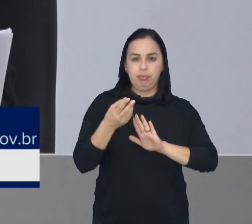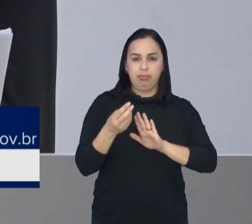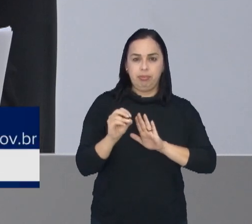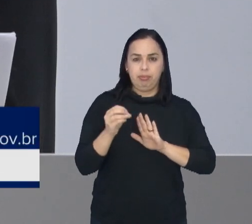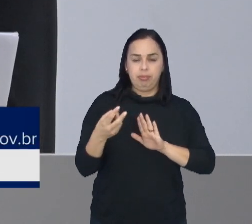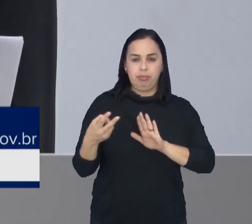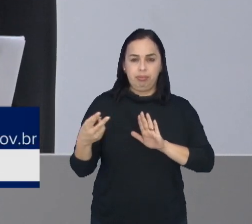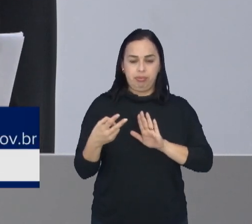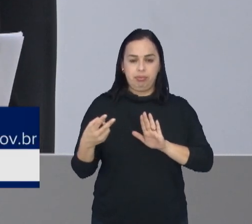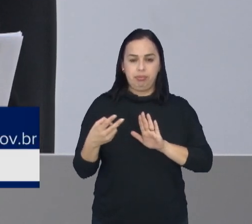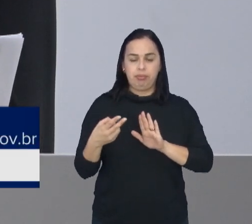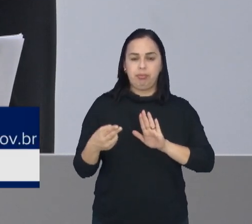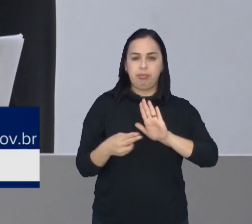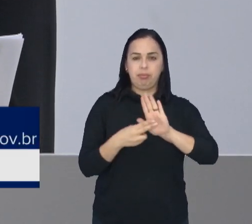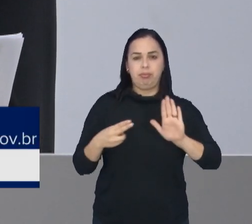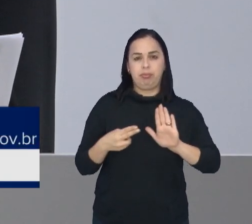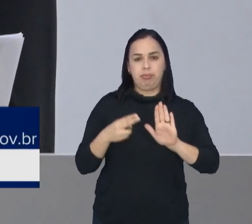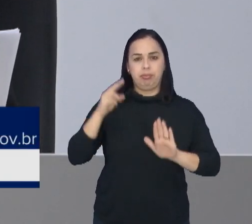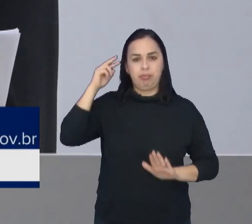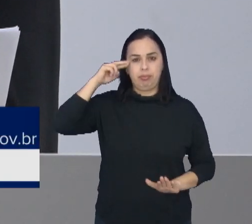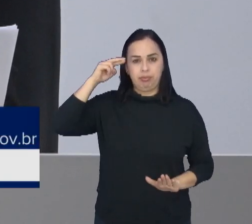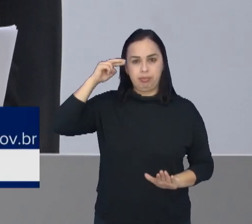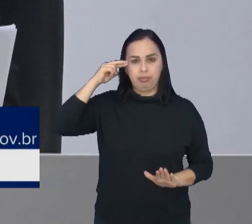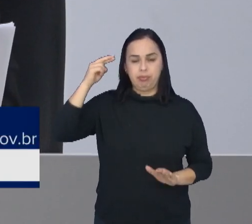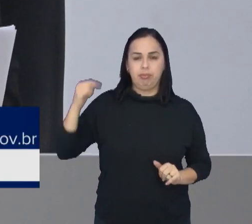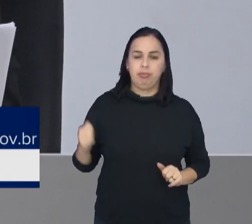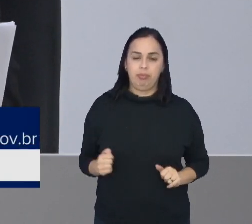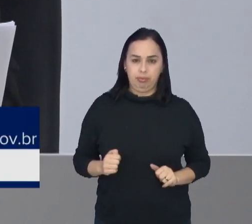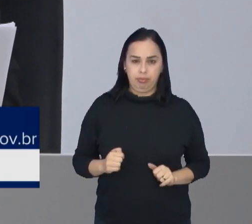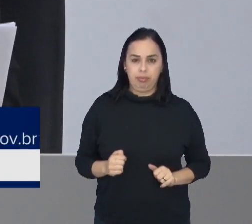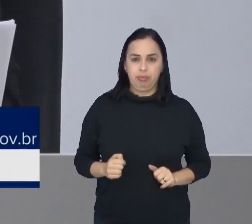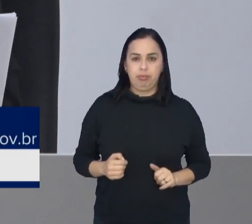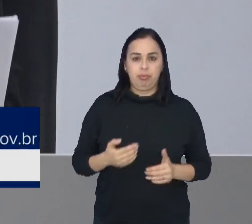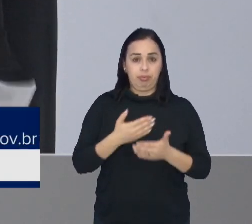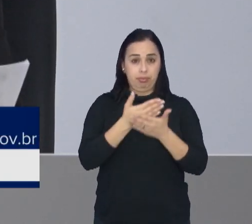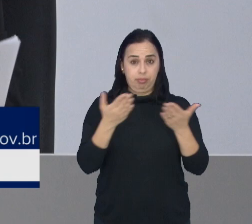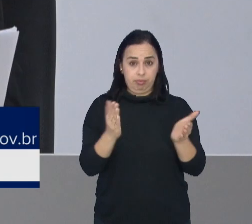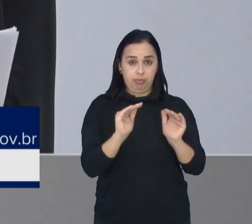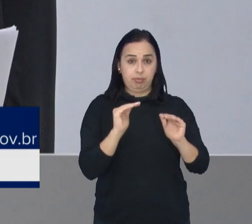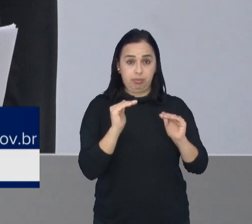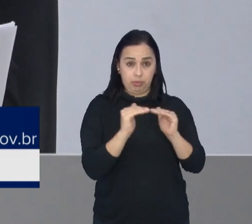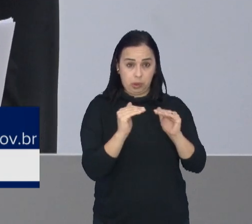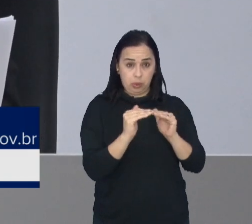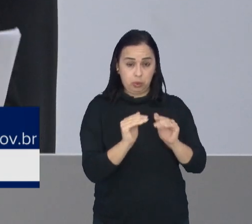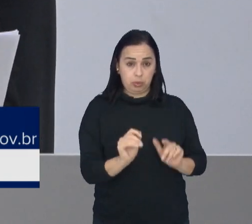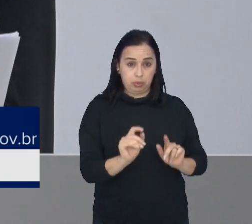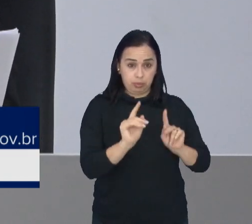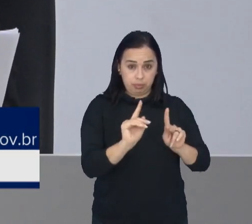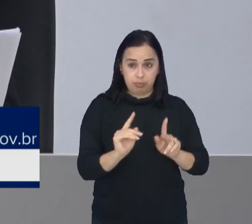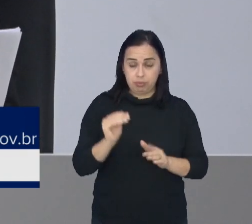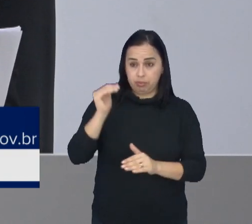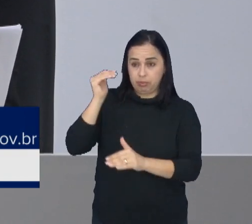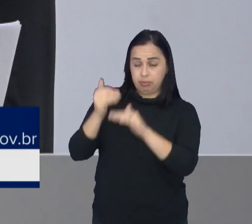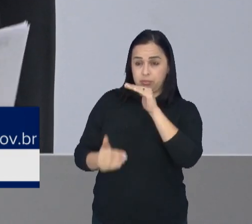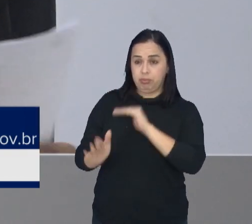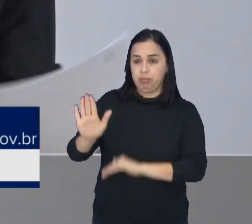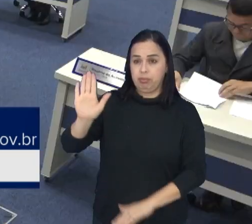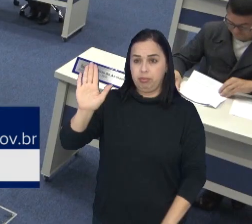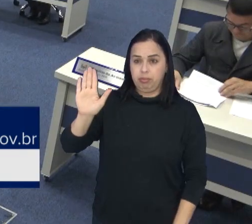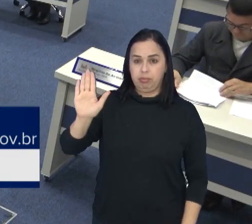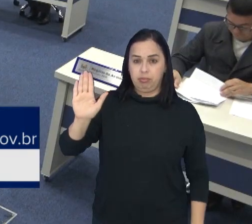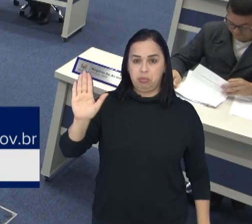376/2022. Autoria do vereador Rogério Dacacém. Vereadores favoráveis, permaneçam como estão. Os contrários, que se